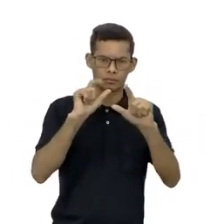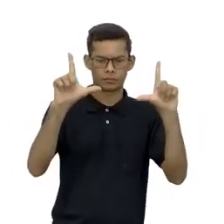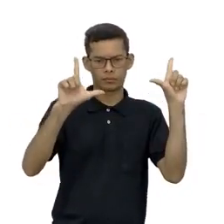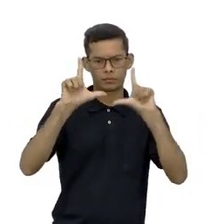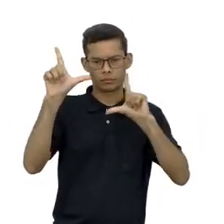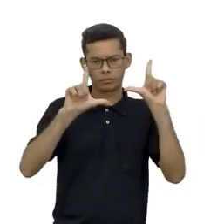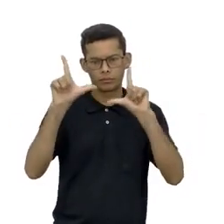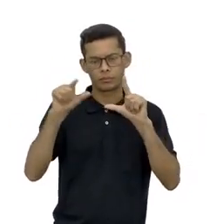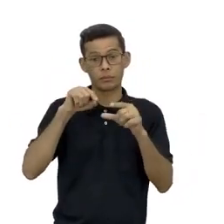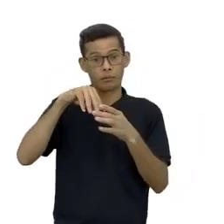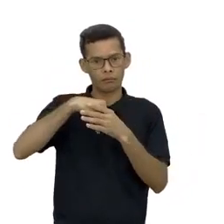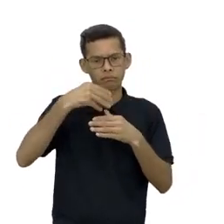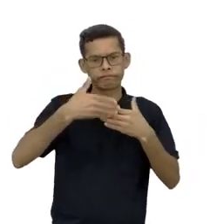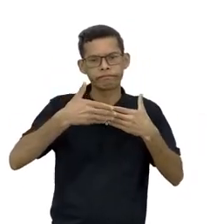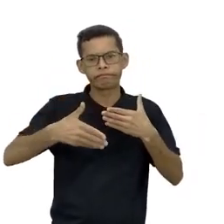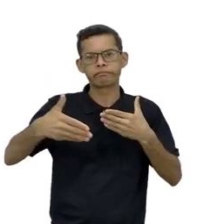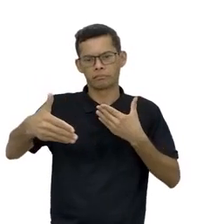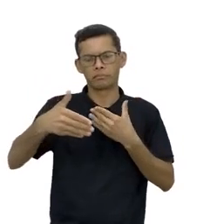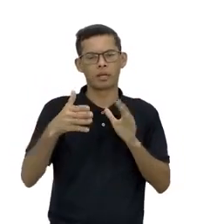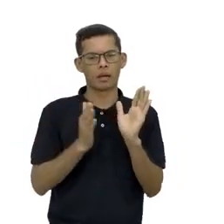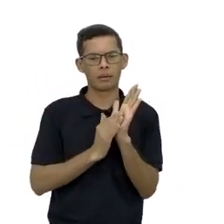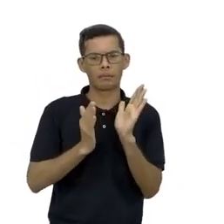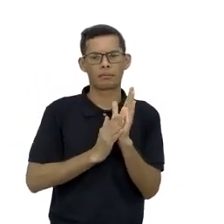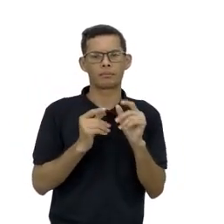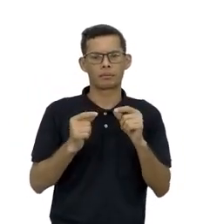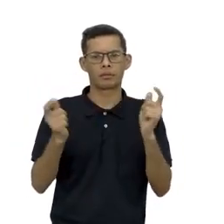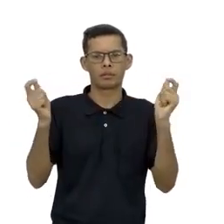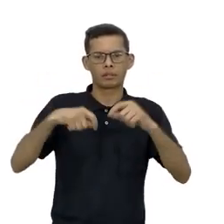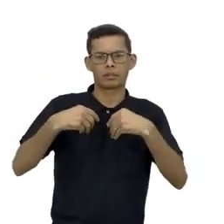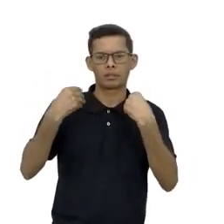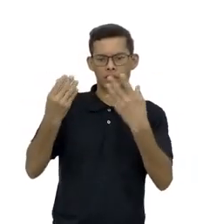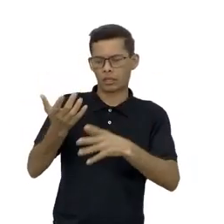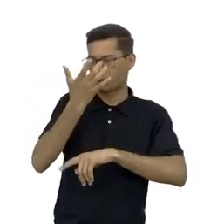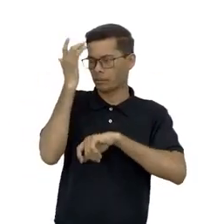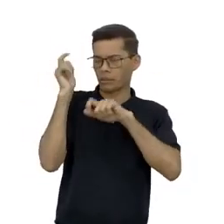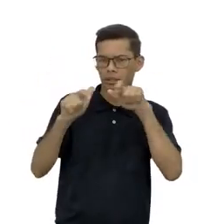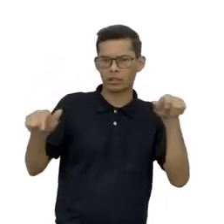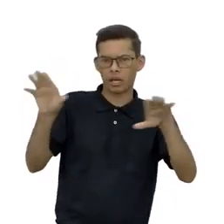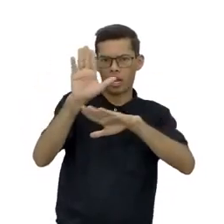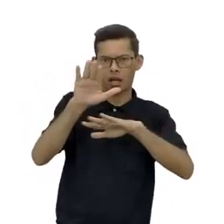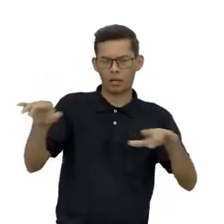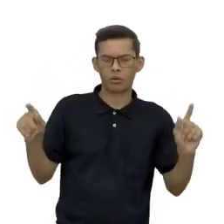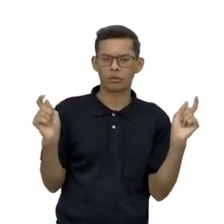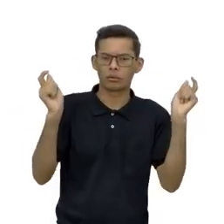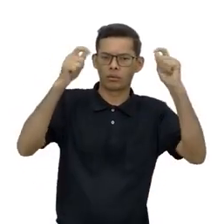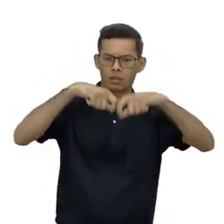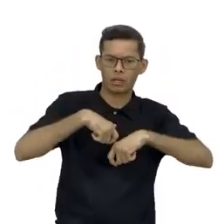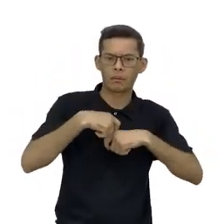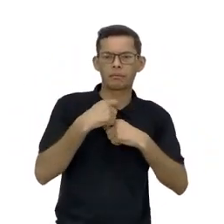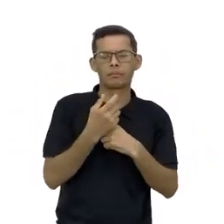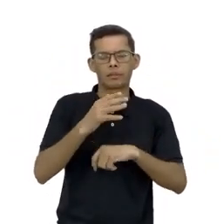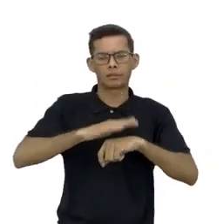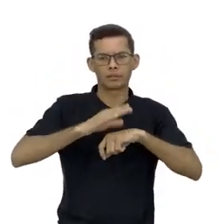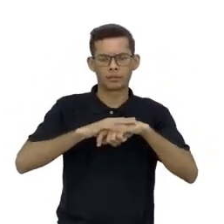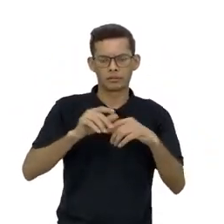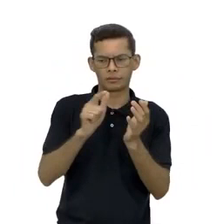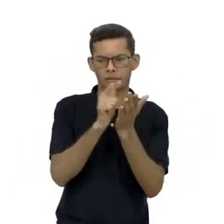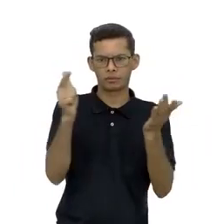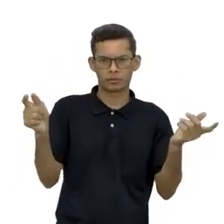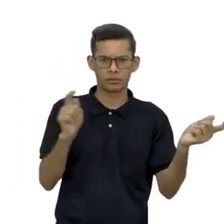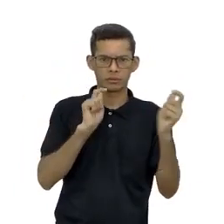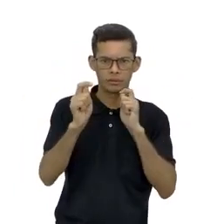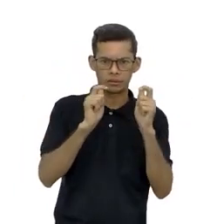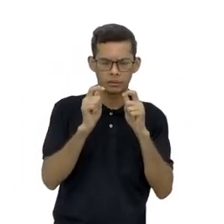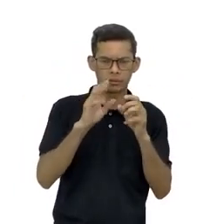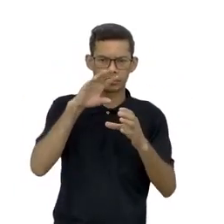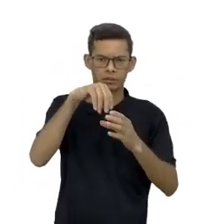Nessa sequência, a proposta é desenvolver a capacidade dos estudantes de produzir uma reportagem digital a partir